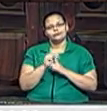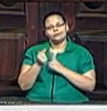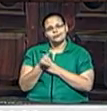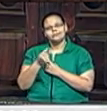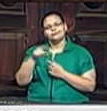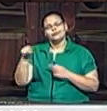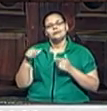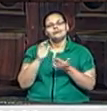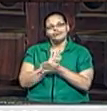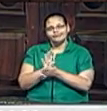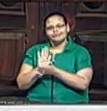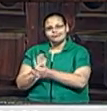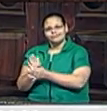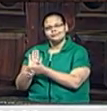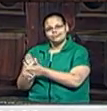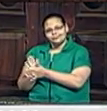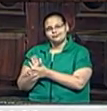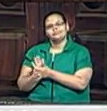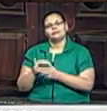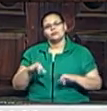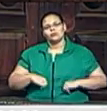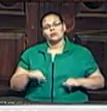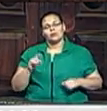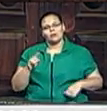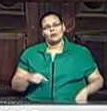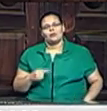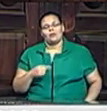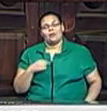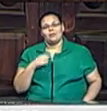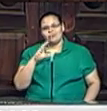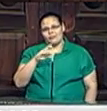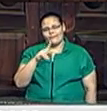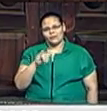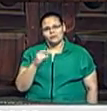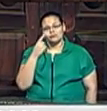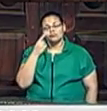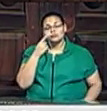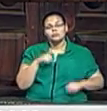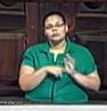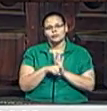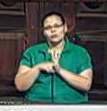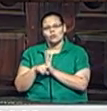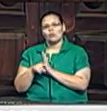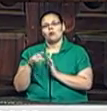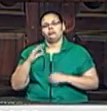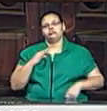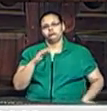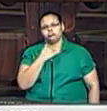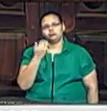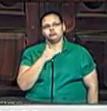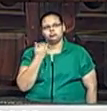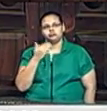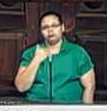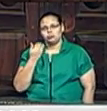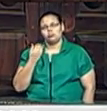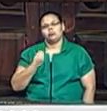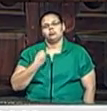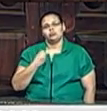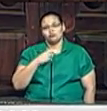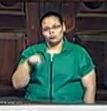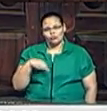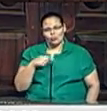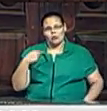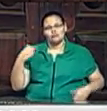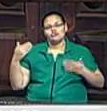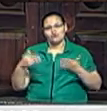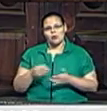inúmeros casos. A CPI, que apura a morte dos policiais, traz números alarmantes. Nós já chegamos